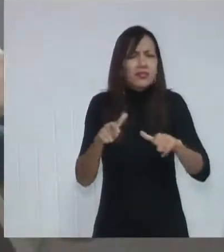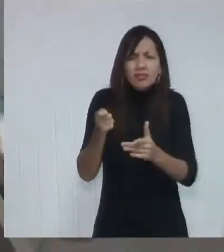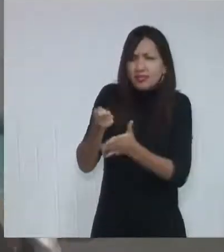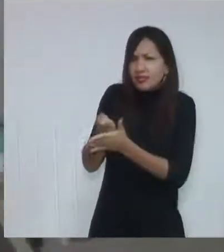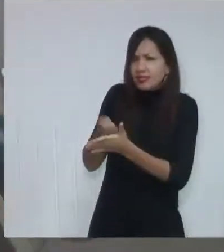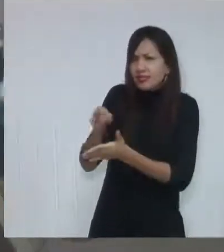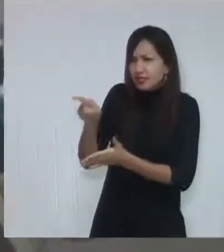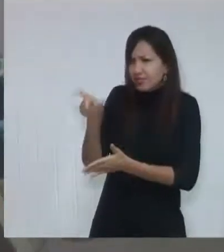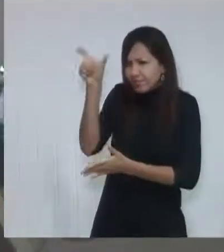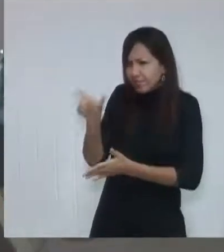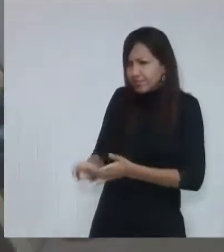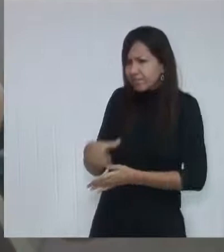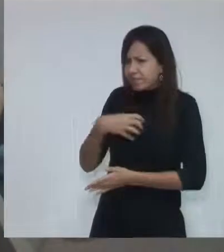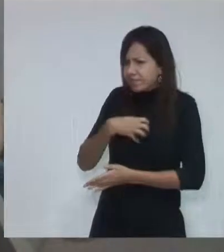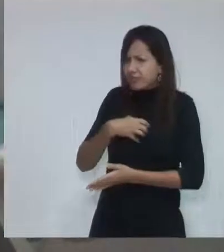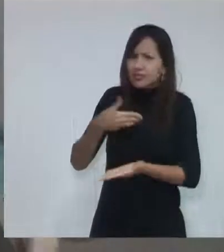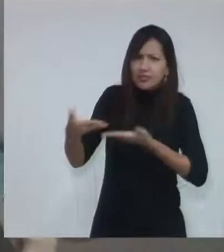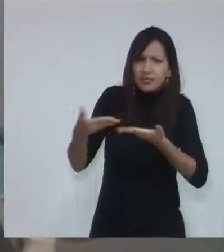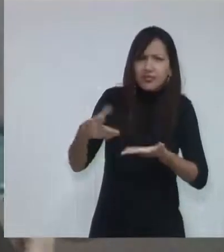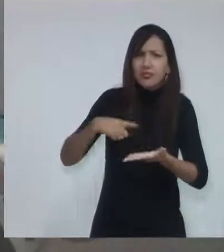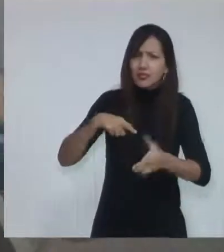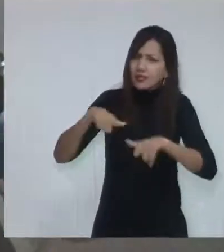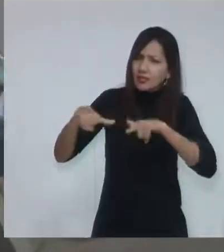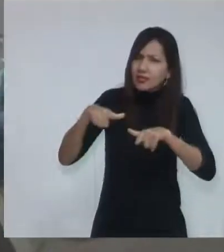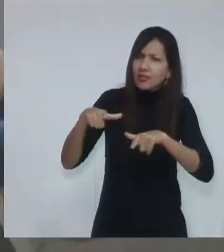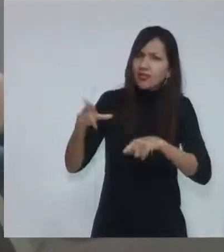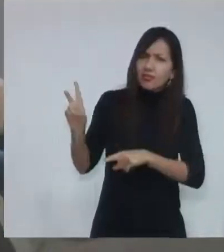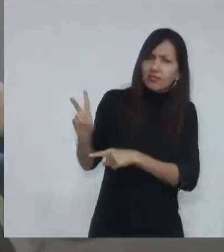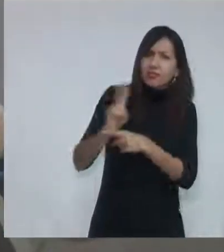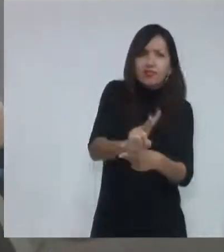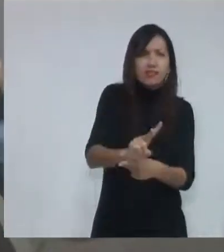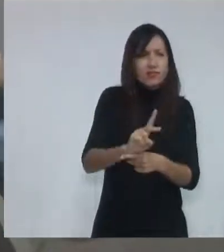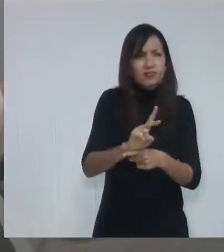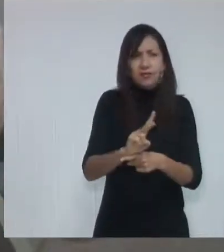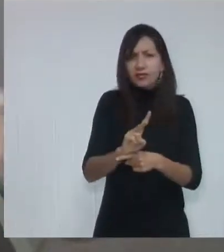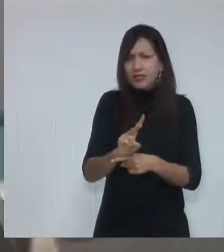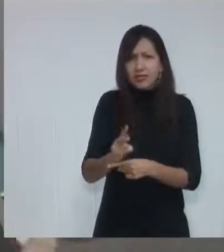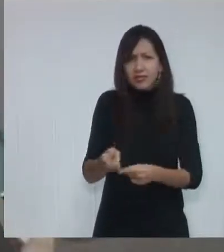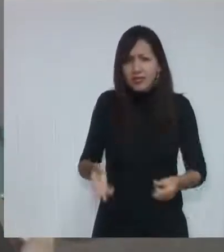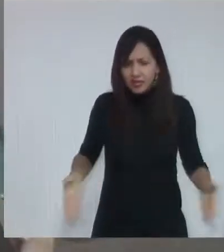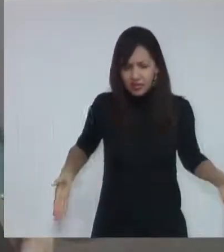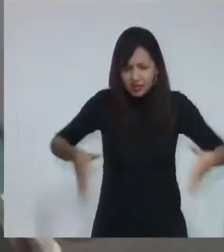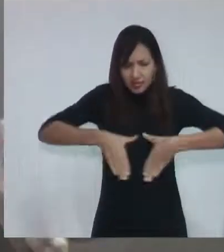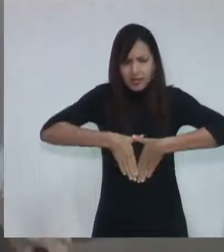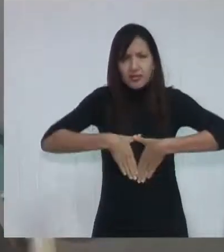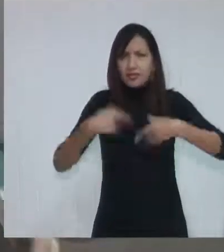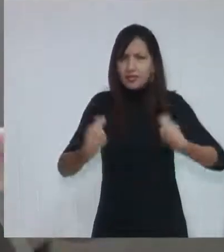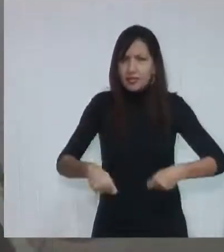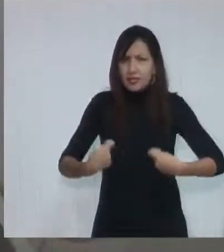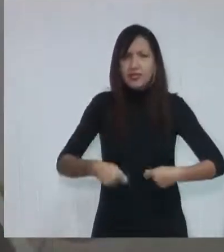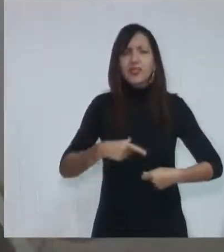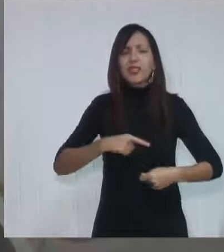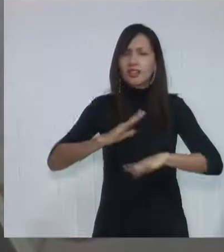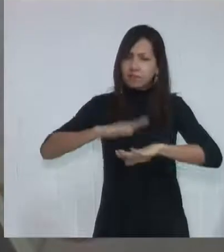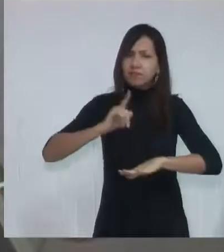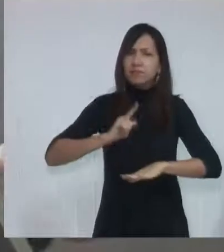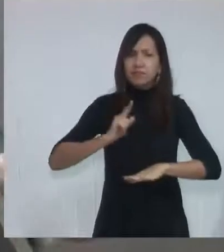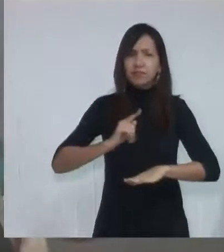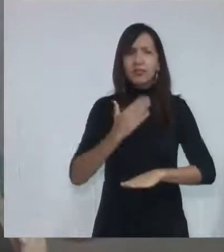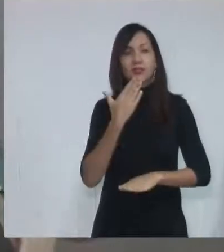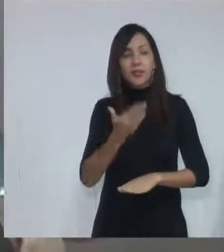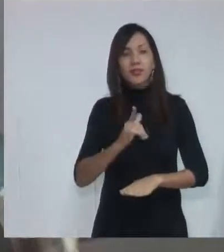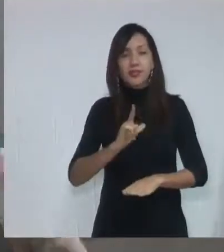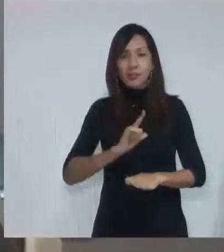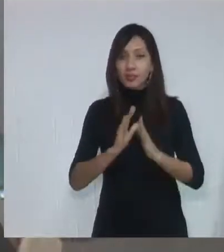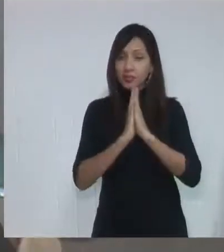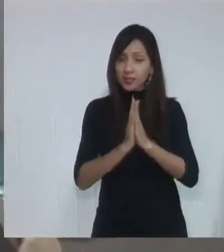cobrar uma postura, um trabalho da Guarda Municipal, do servidor público, se ele não tem o mínimo necessário. Então, mais do que da hora essa moção